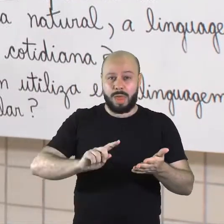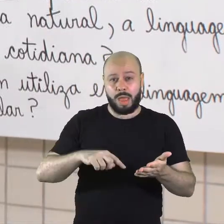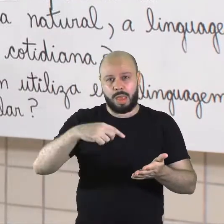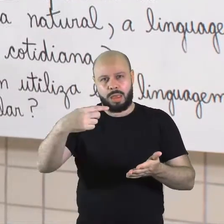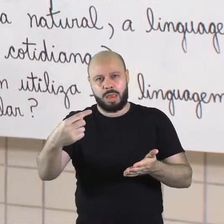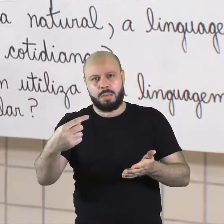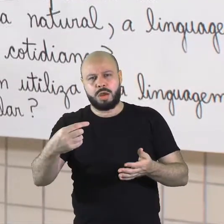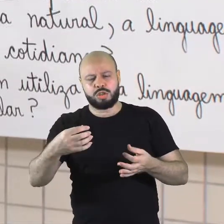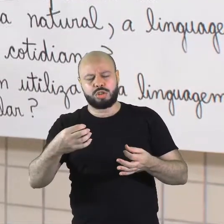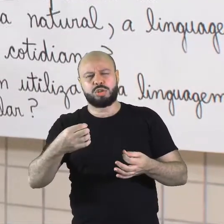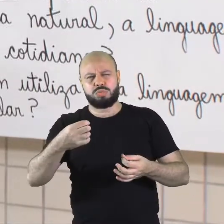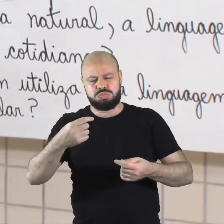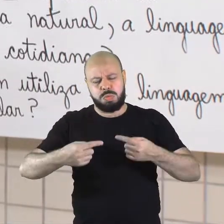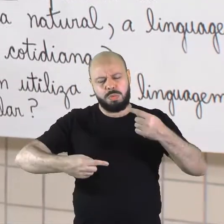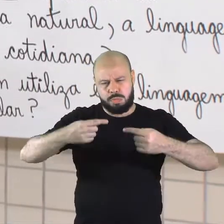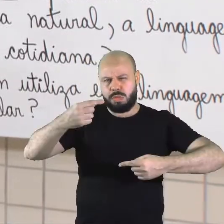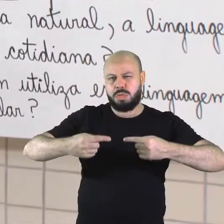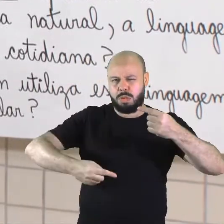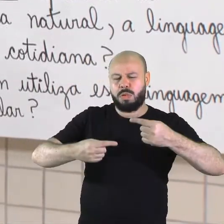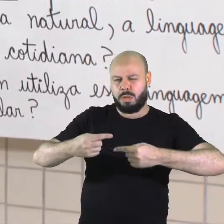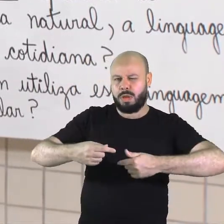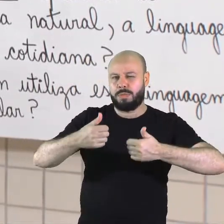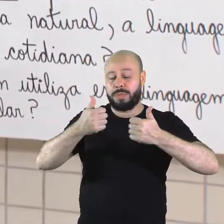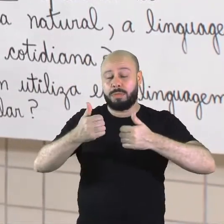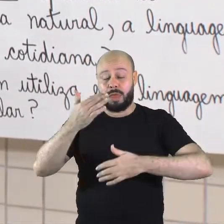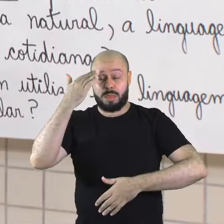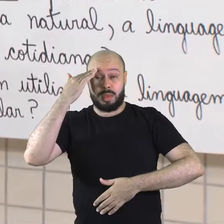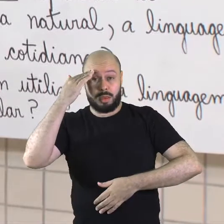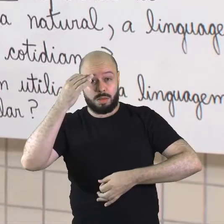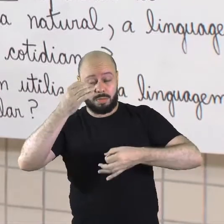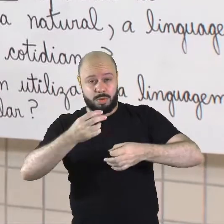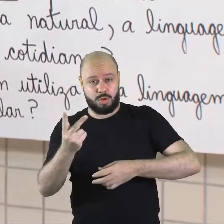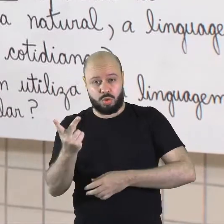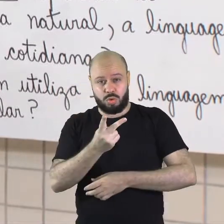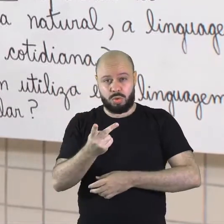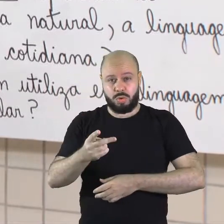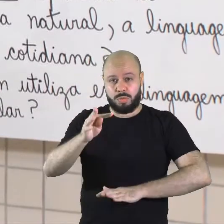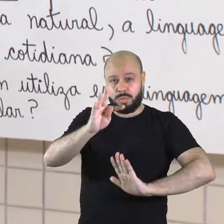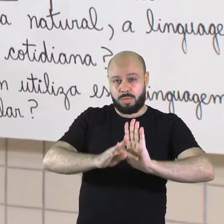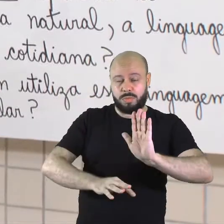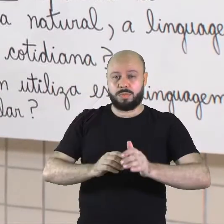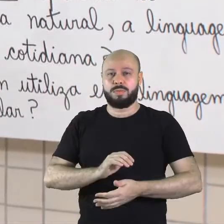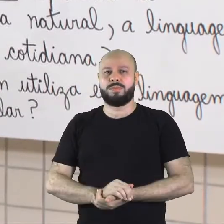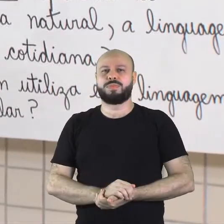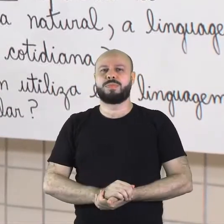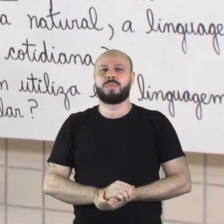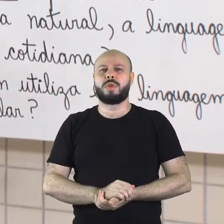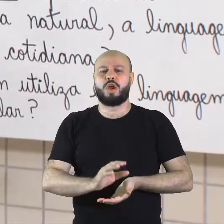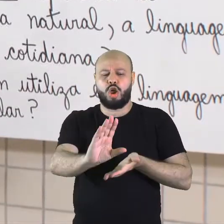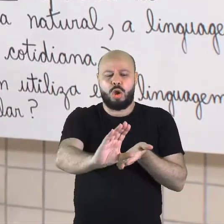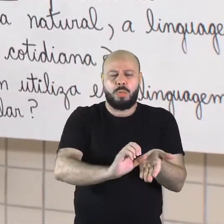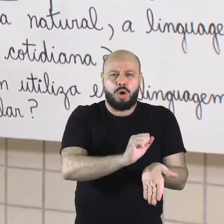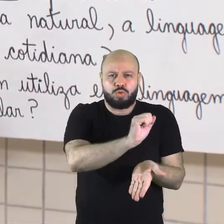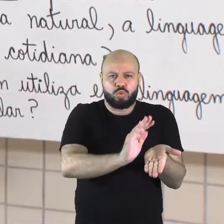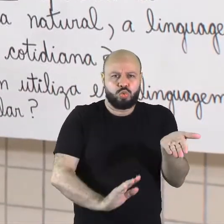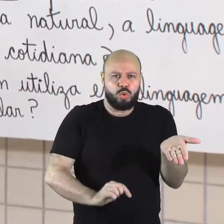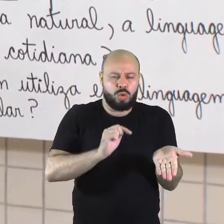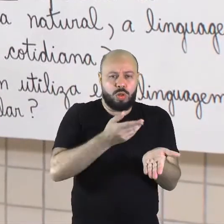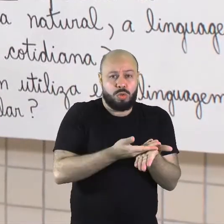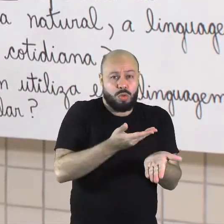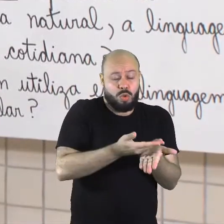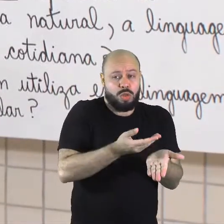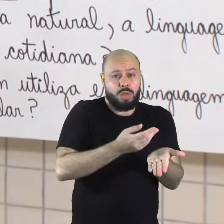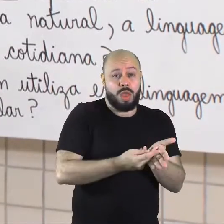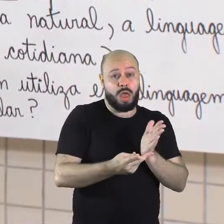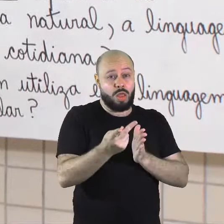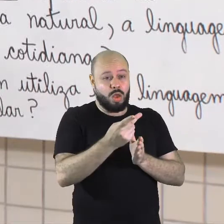vai discutir um pouquinho sobre a compreensão desses 2 textos. Lá no bloco de estudo de vocês, eles estão lá de lado a lado,